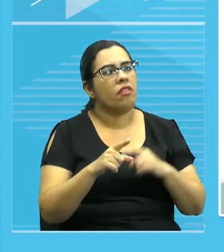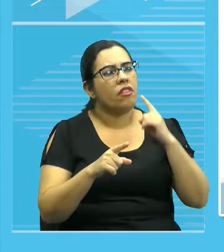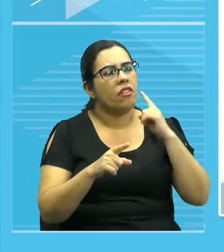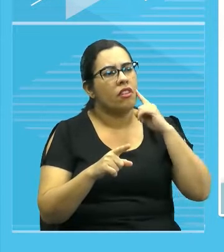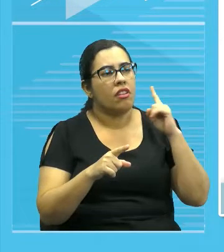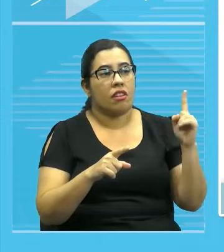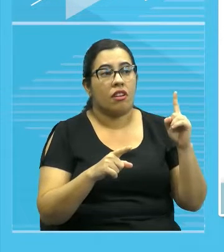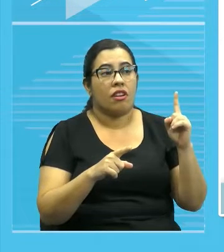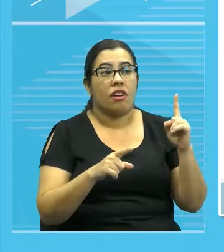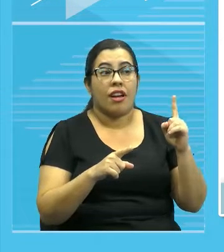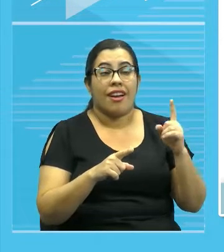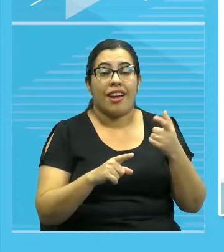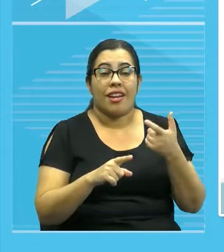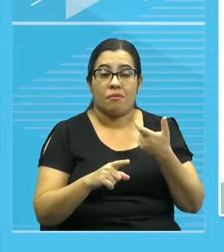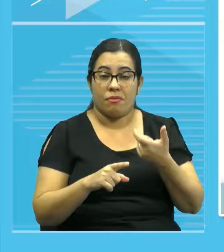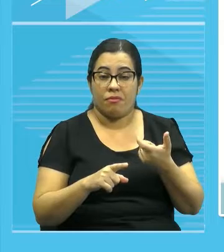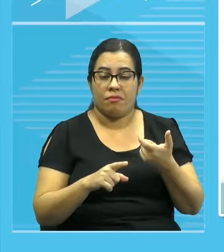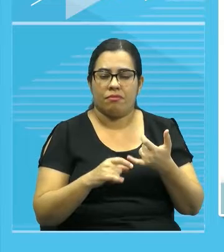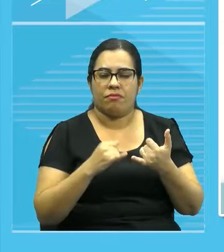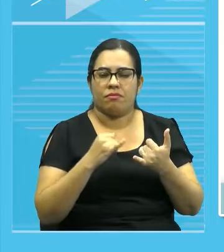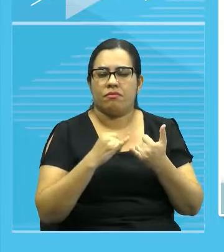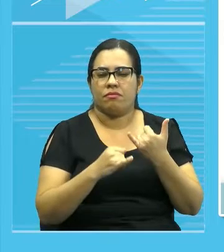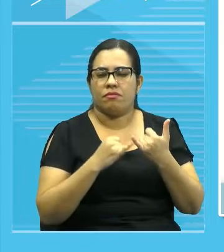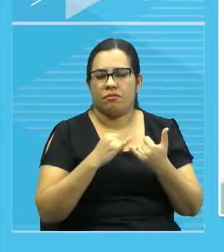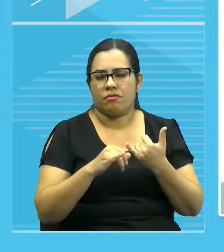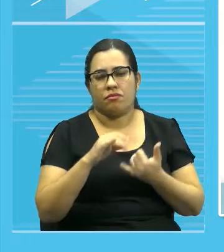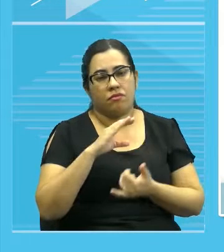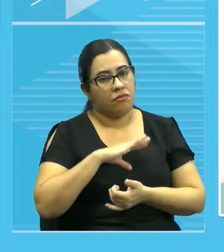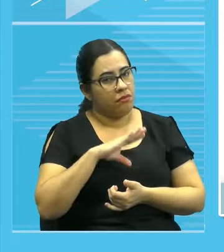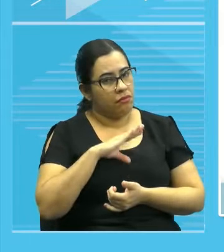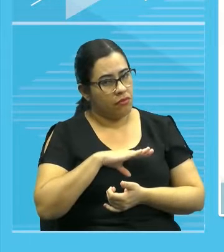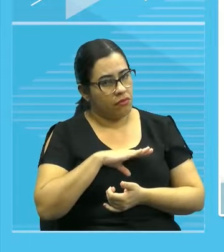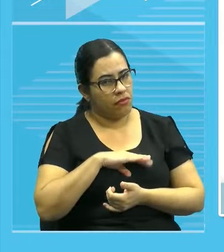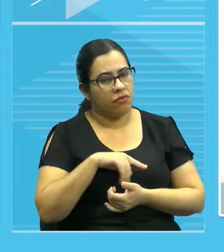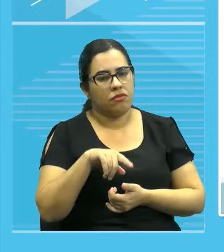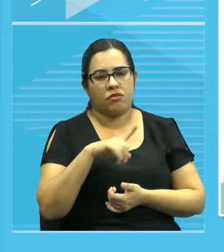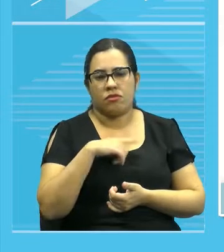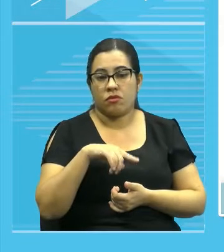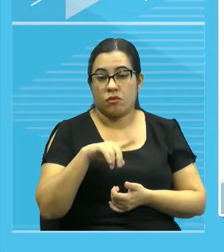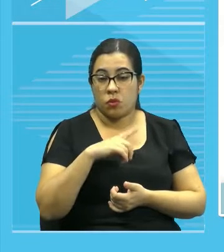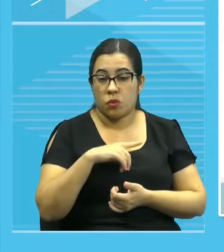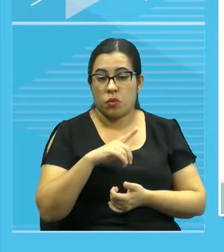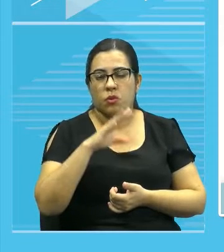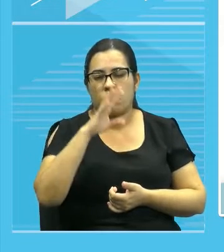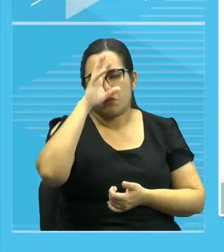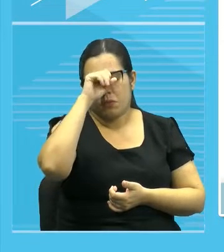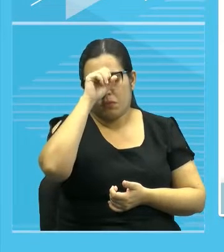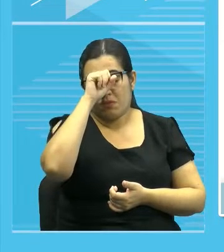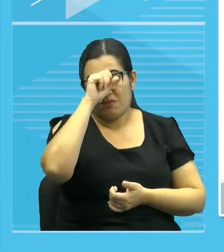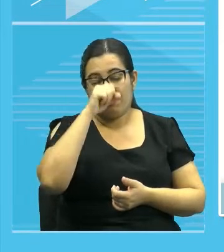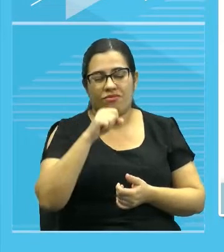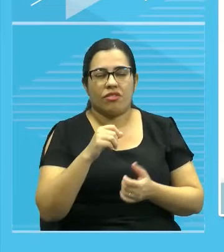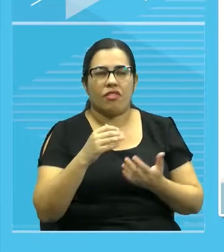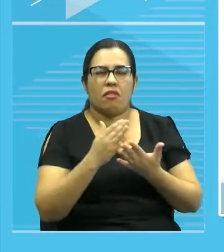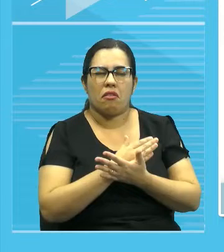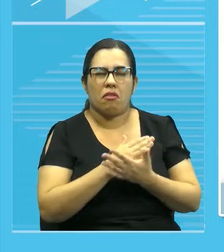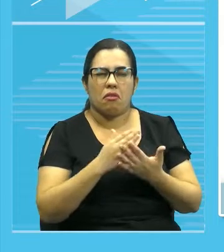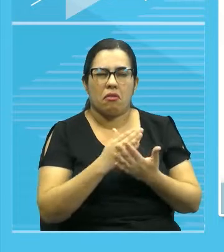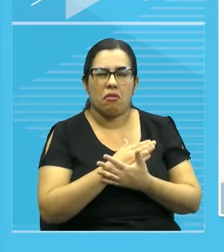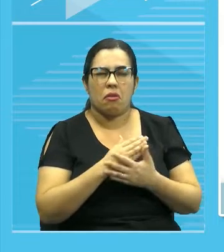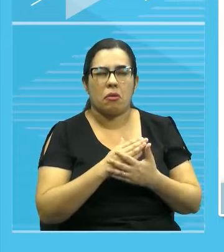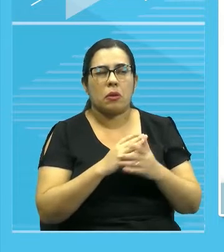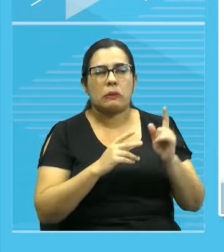é uma falsa cognata está vendo que a gente hoje está aprendendo algumas falsas cognatas né não foi